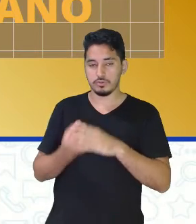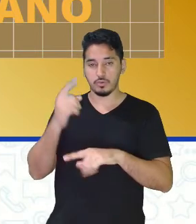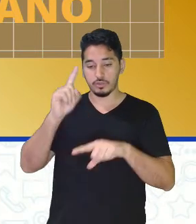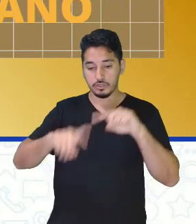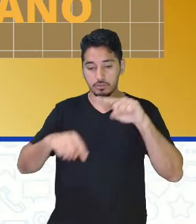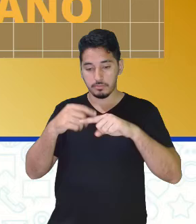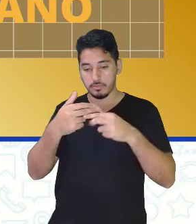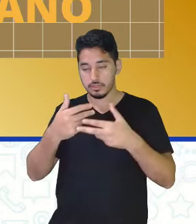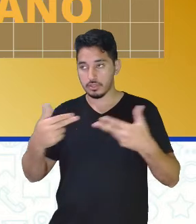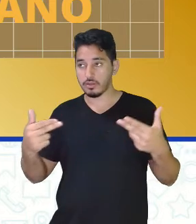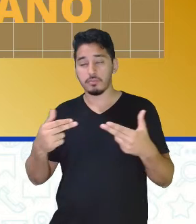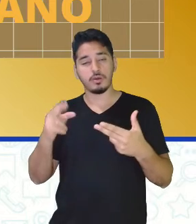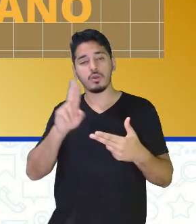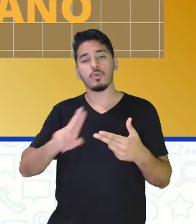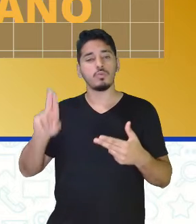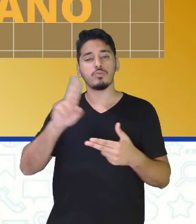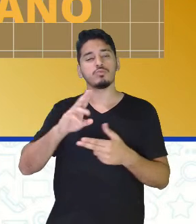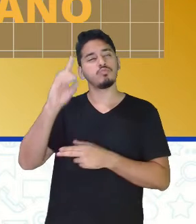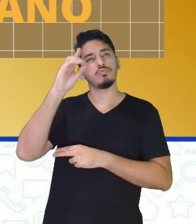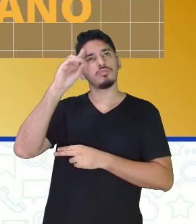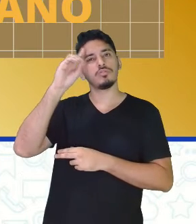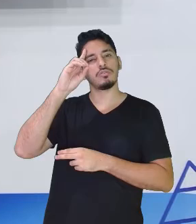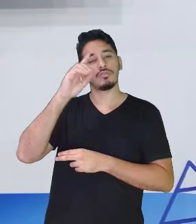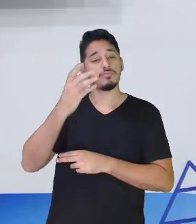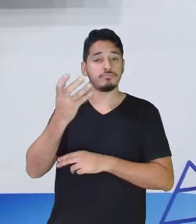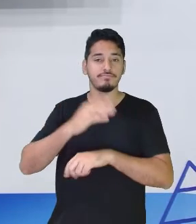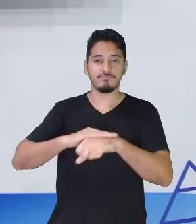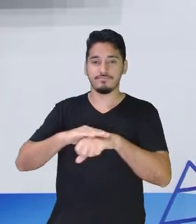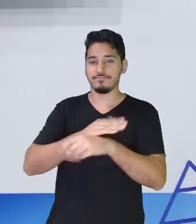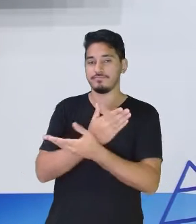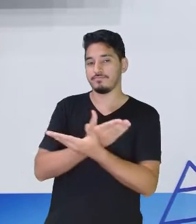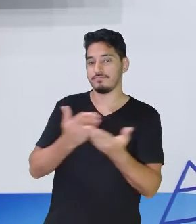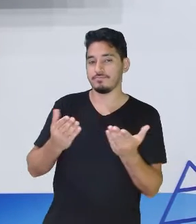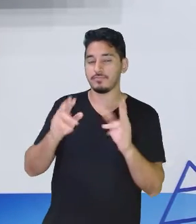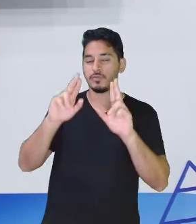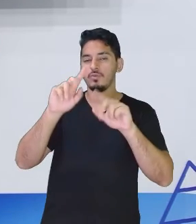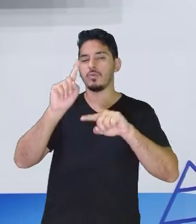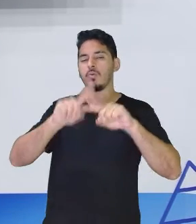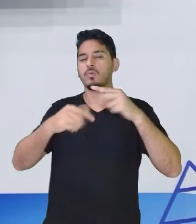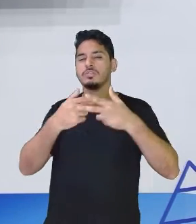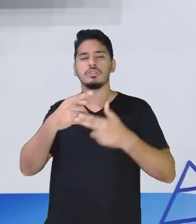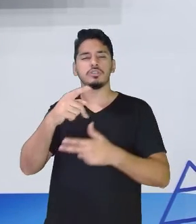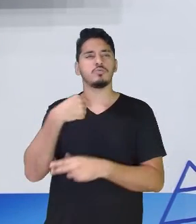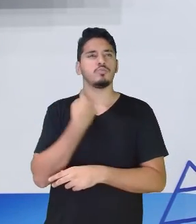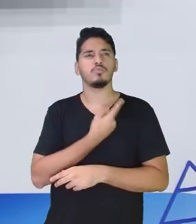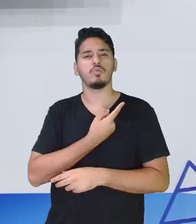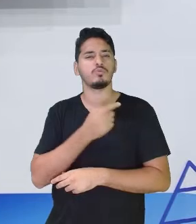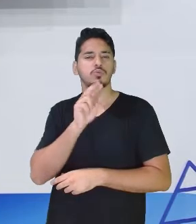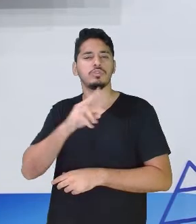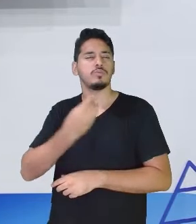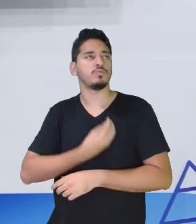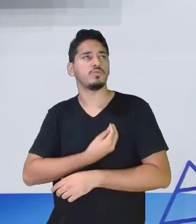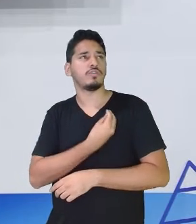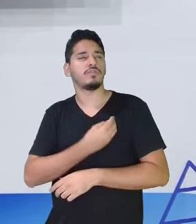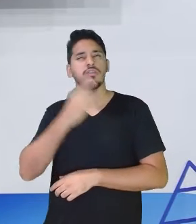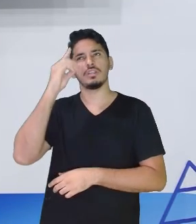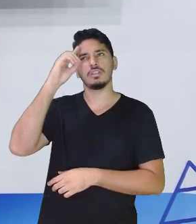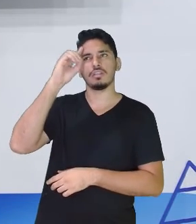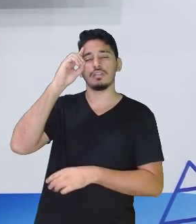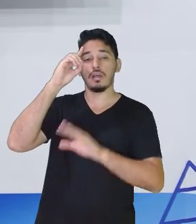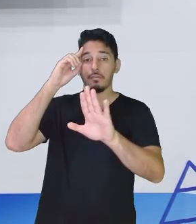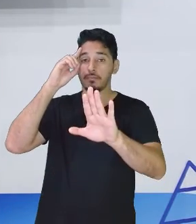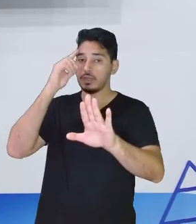Materiais para Uso Cotidiano. Eu quero conversar com vocês com materiais que fazem parte do nosso dia a dia. Mas não